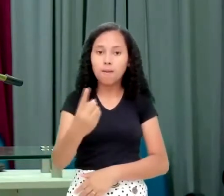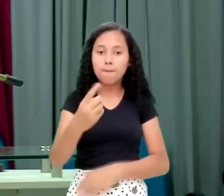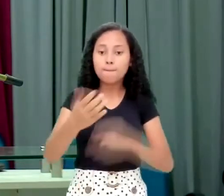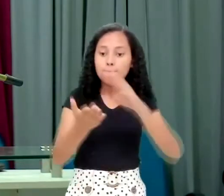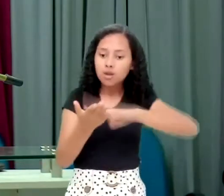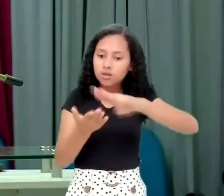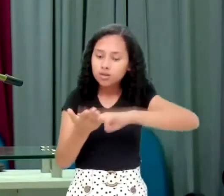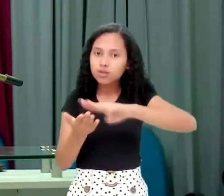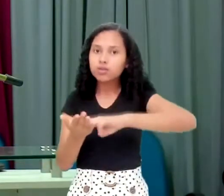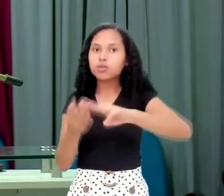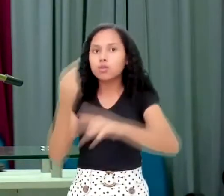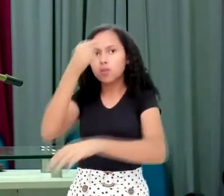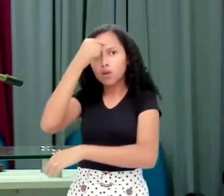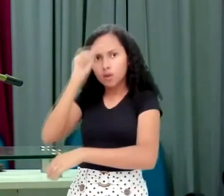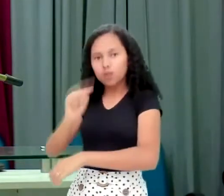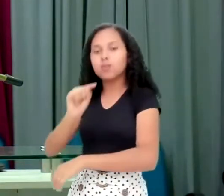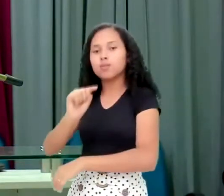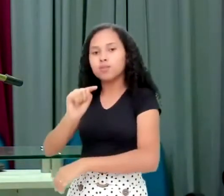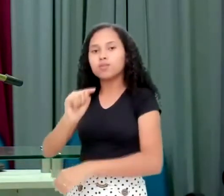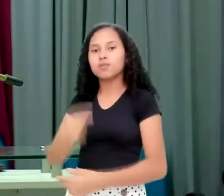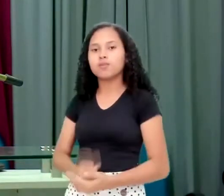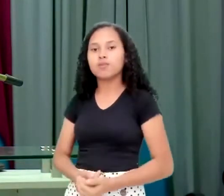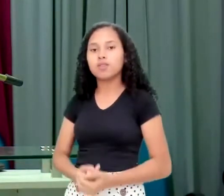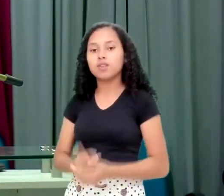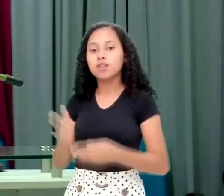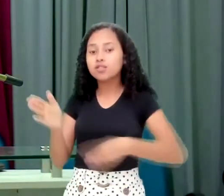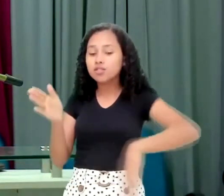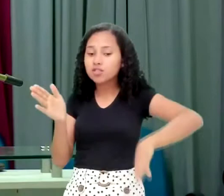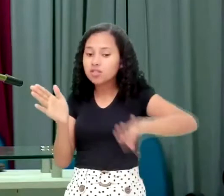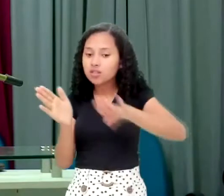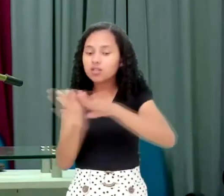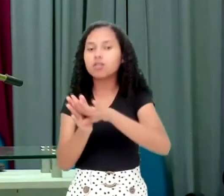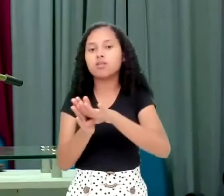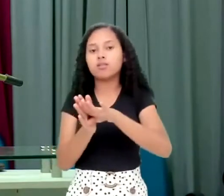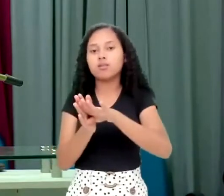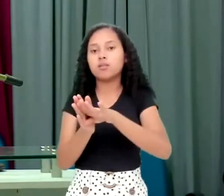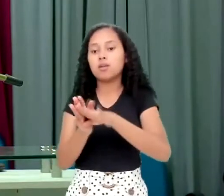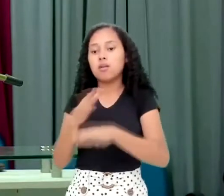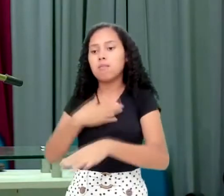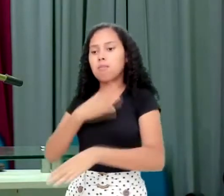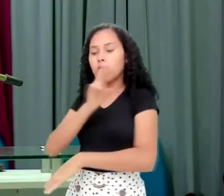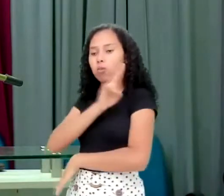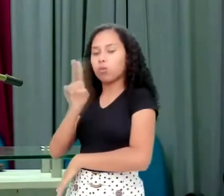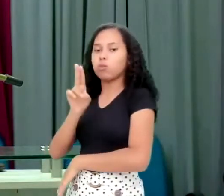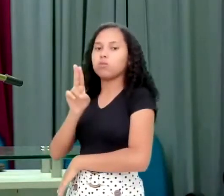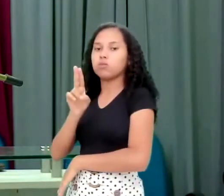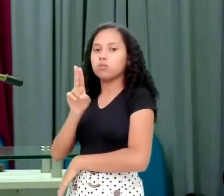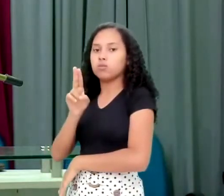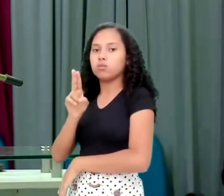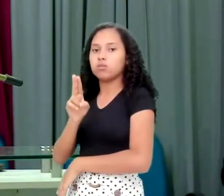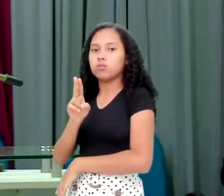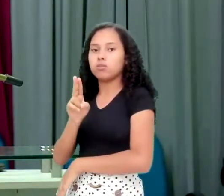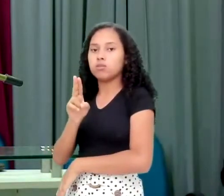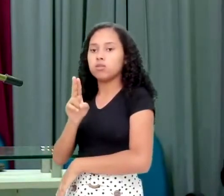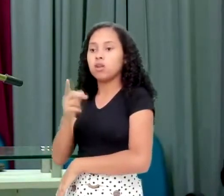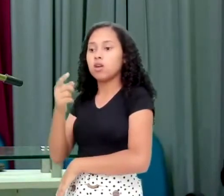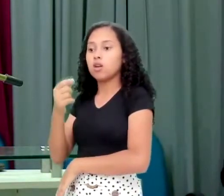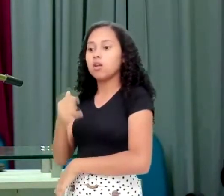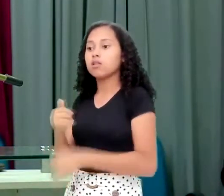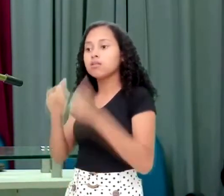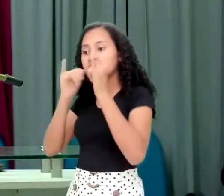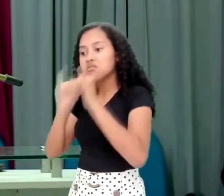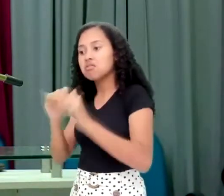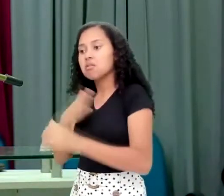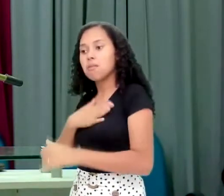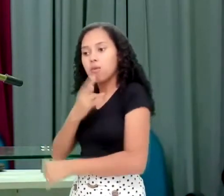dizendo: diz a ele, quando chegarem lá, diz a ele lá, em meu nome, diz a ele em meu nome,